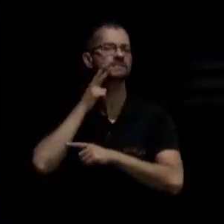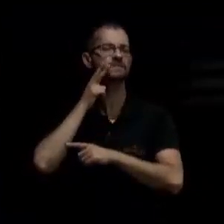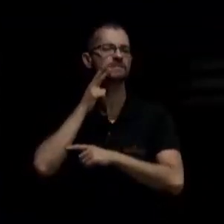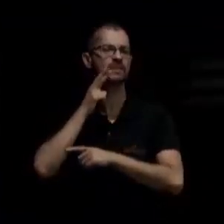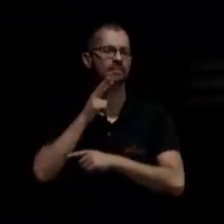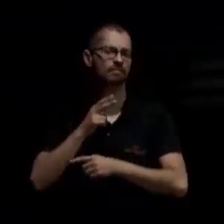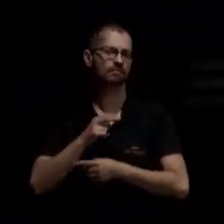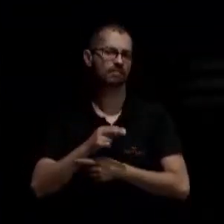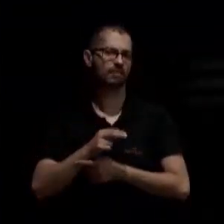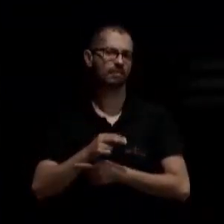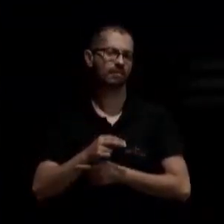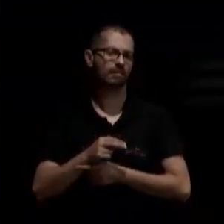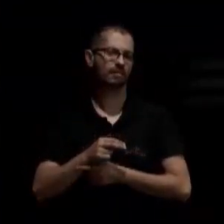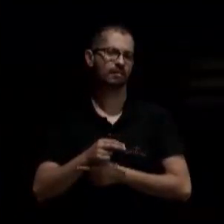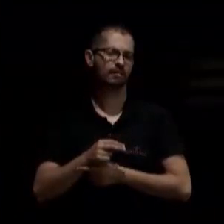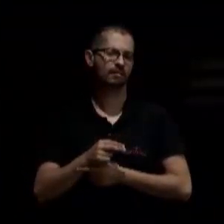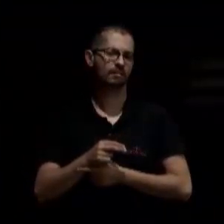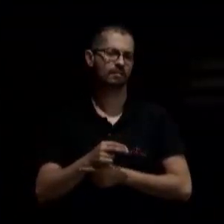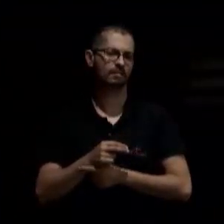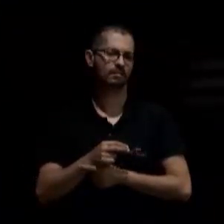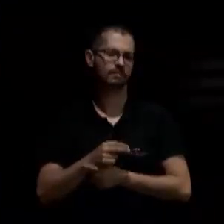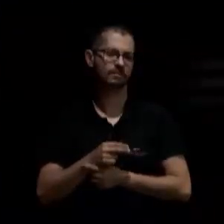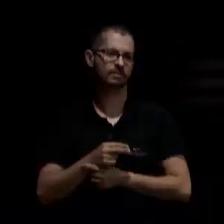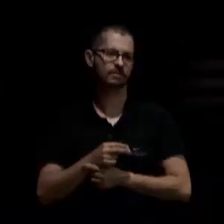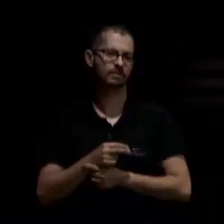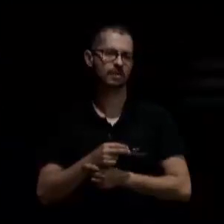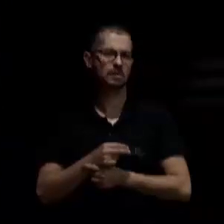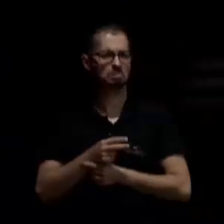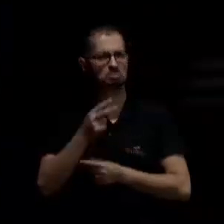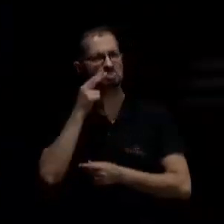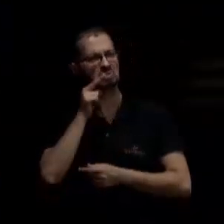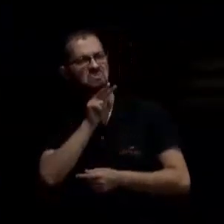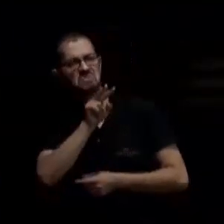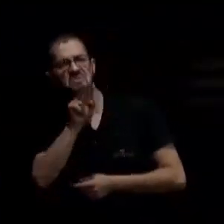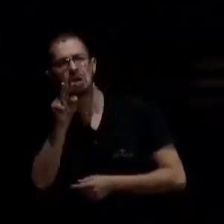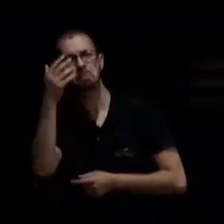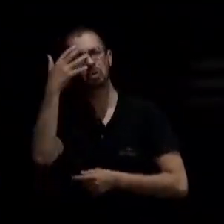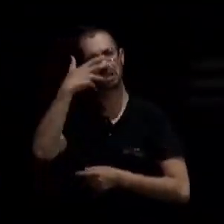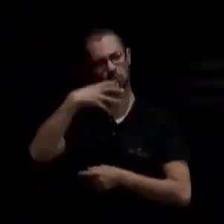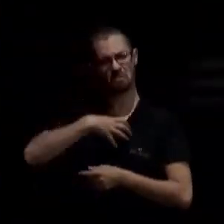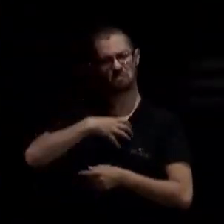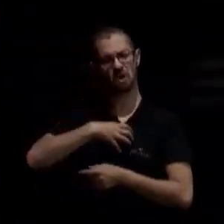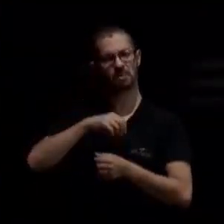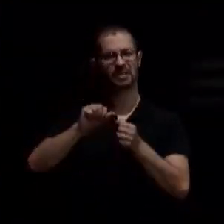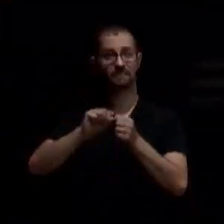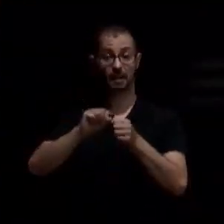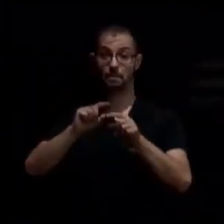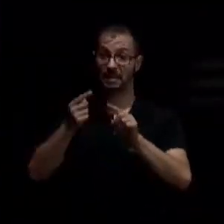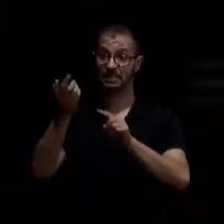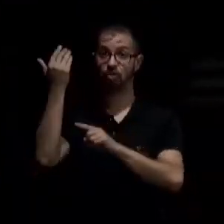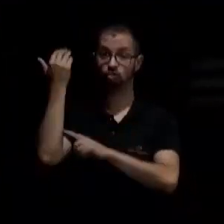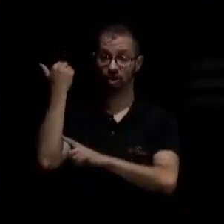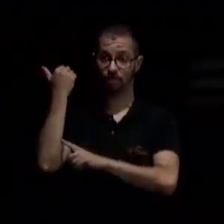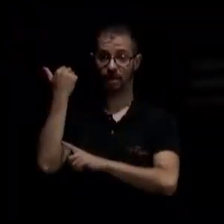Zucardi em Mendonça. É uma coisa maravilhosa como fazem. Mas antigamente